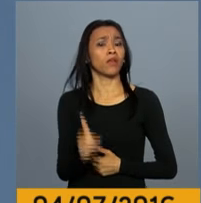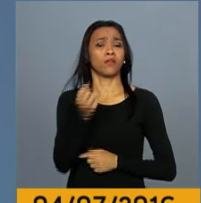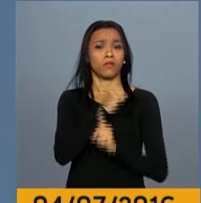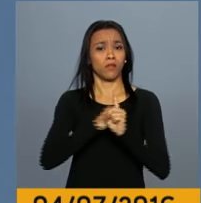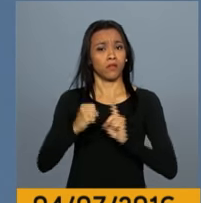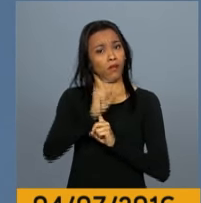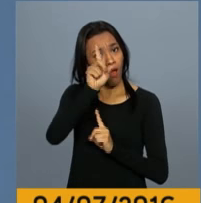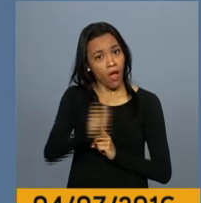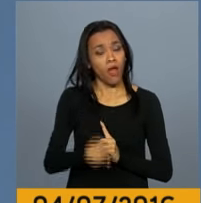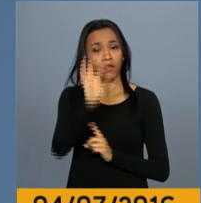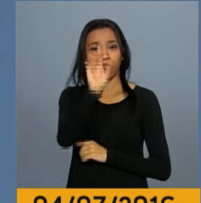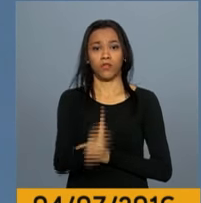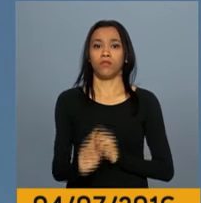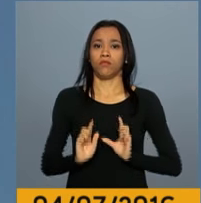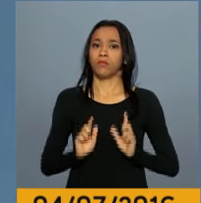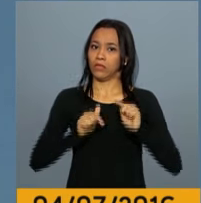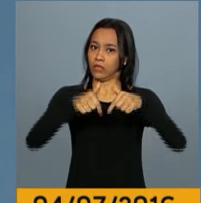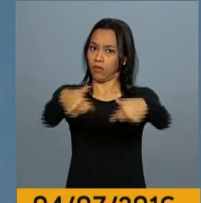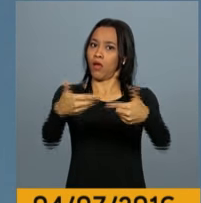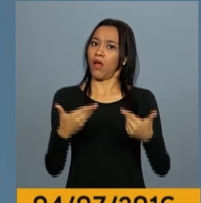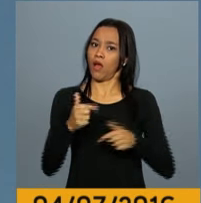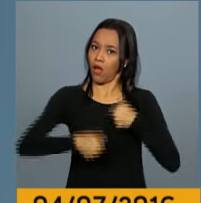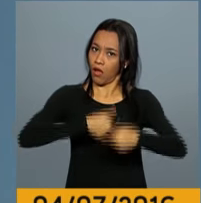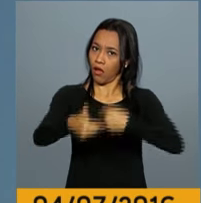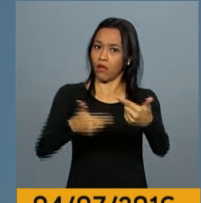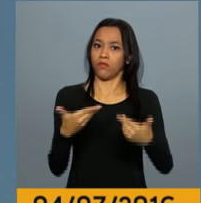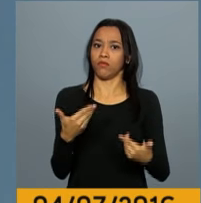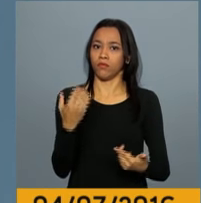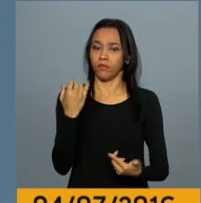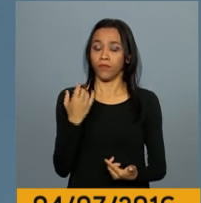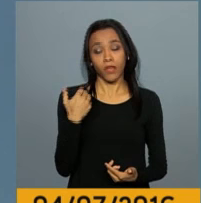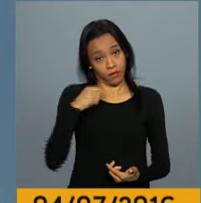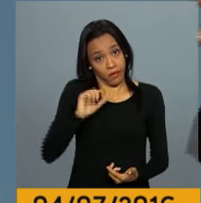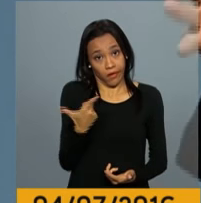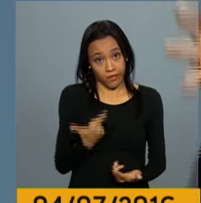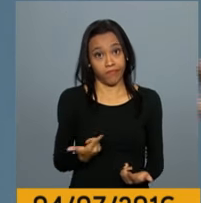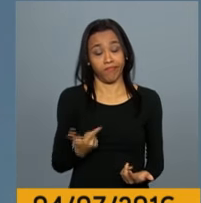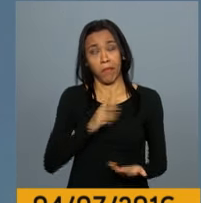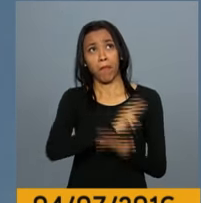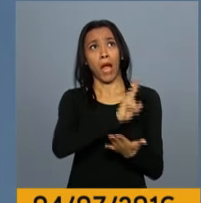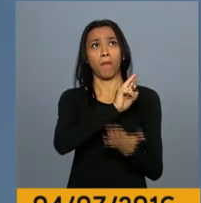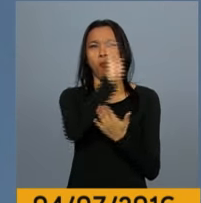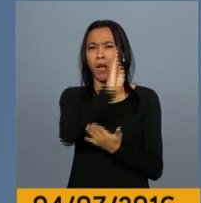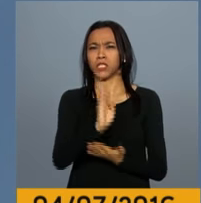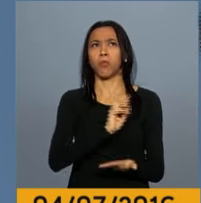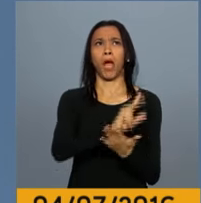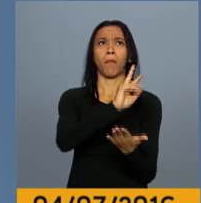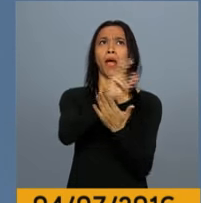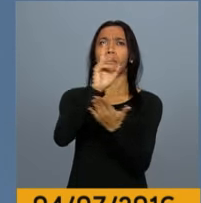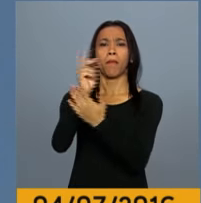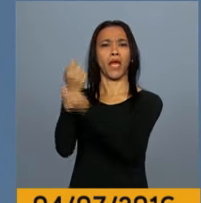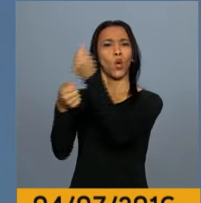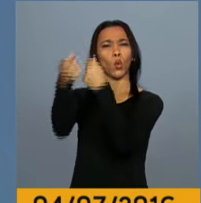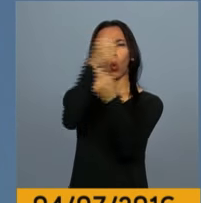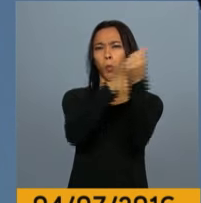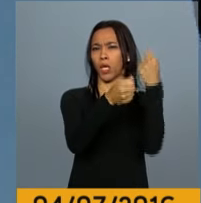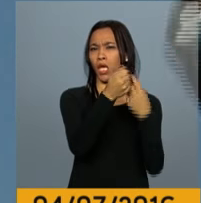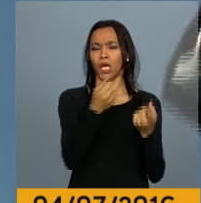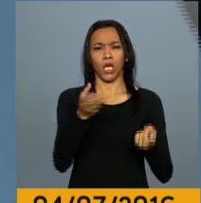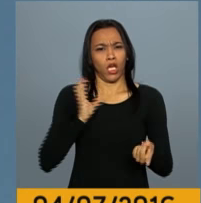emprego. É claro que nós sabemos, num país multifacetado economicamente, nós temos